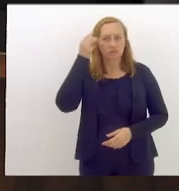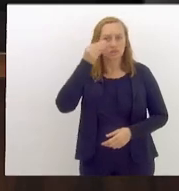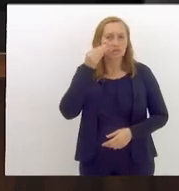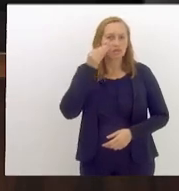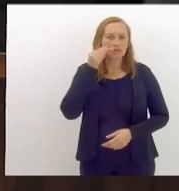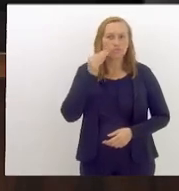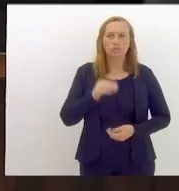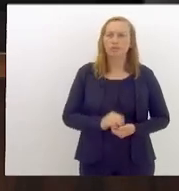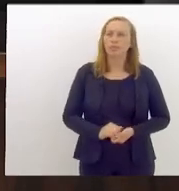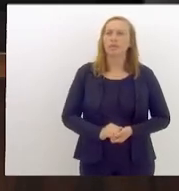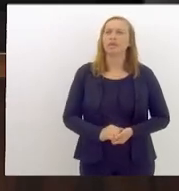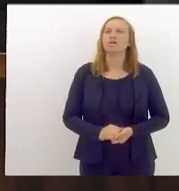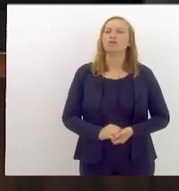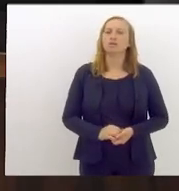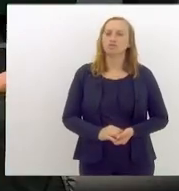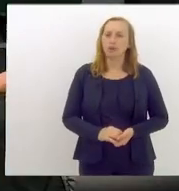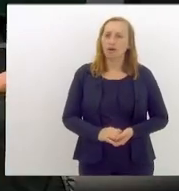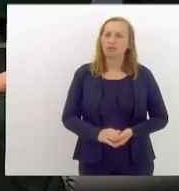Francisco